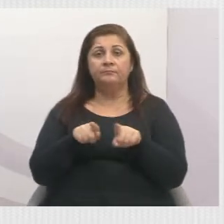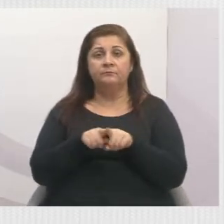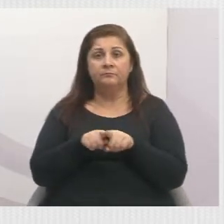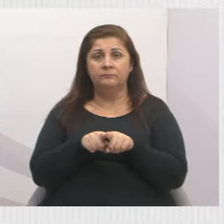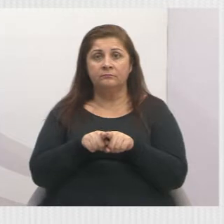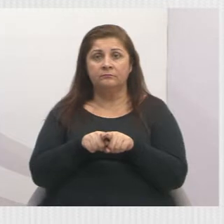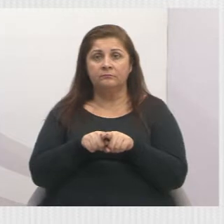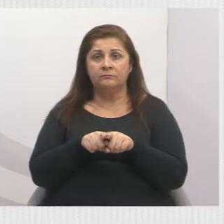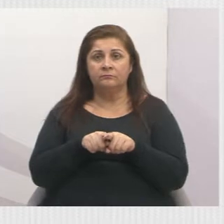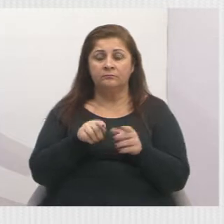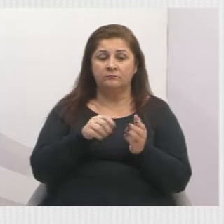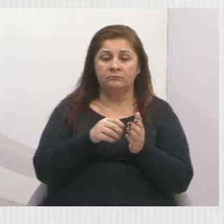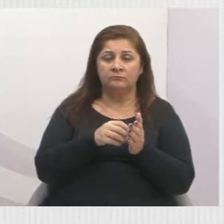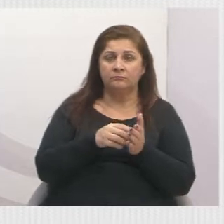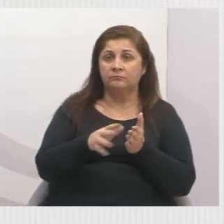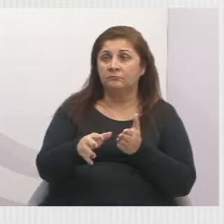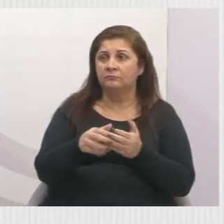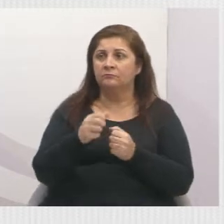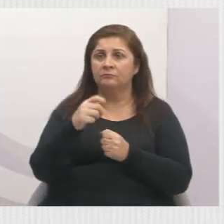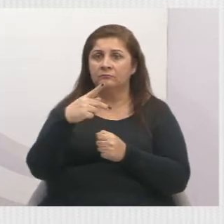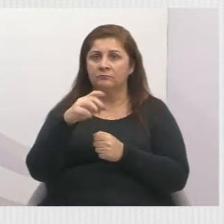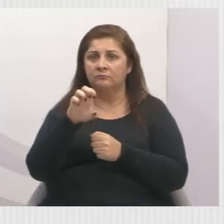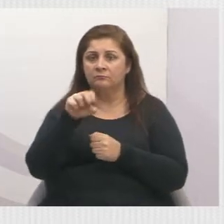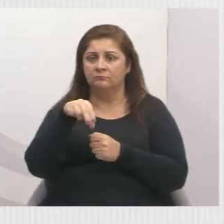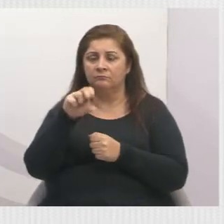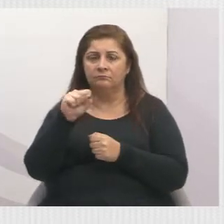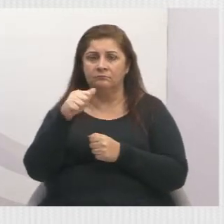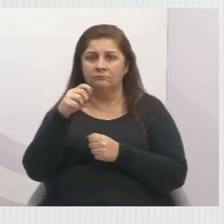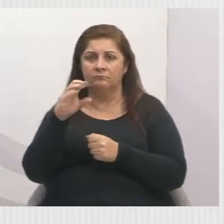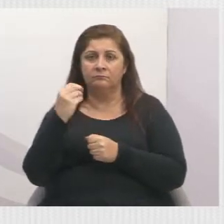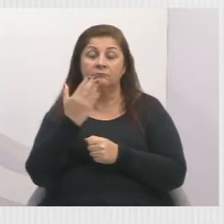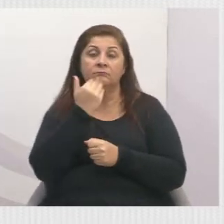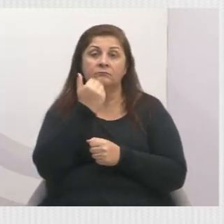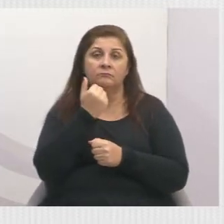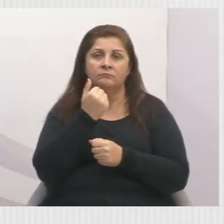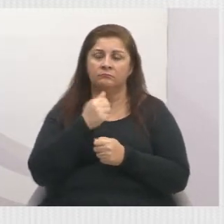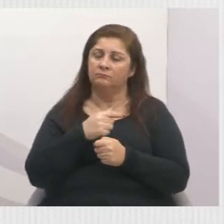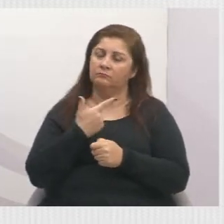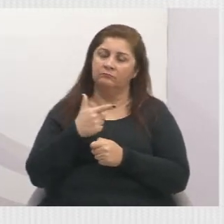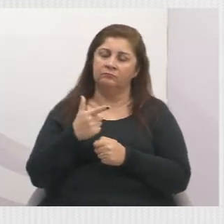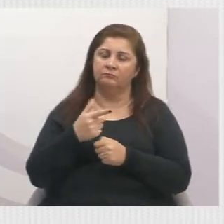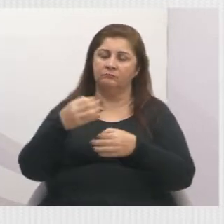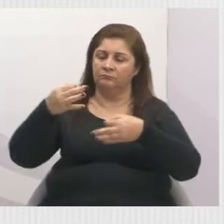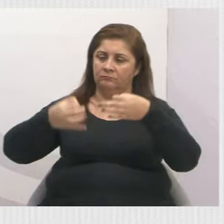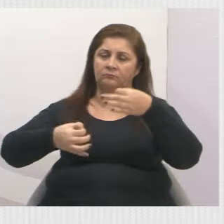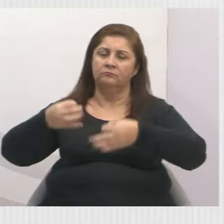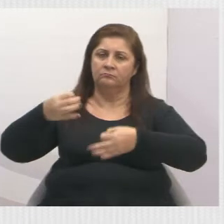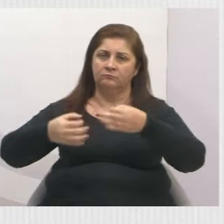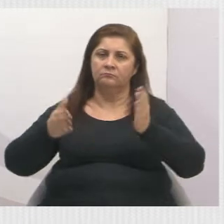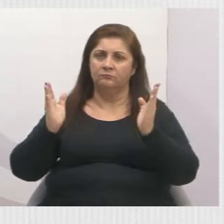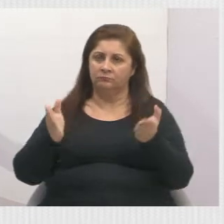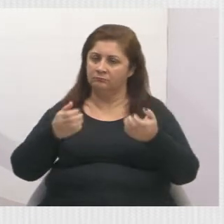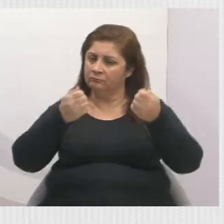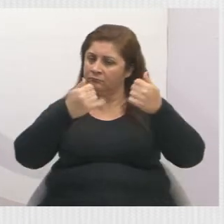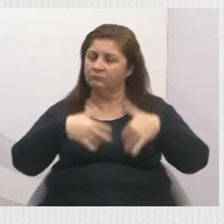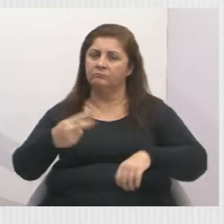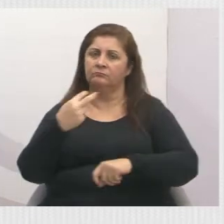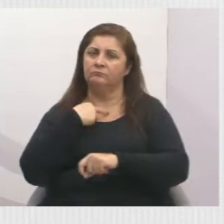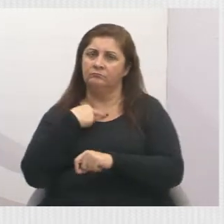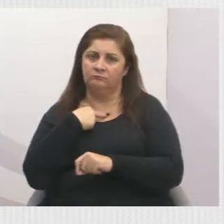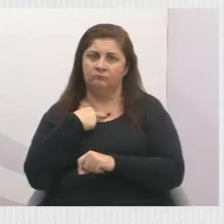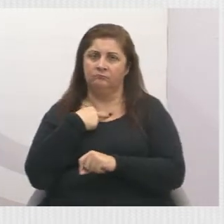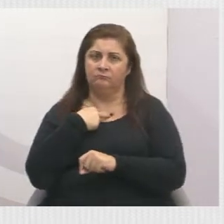as pensões alimentícias, mas mesmo assim, o Superior Tribunal de Justiça já pacificou essas discussões, dizendo que não